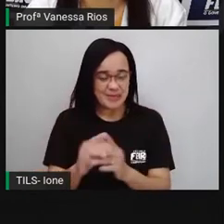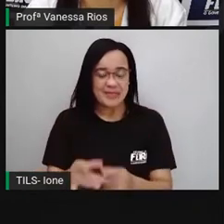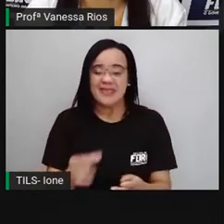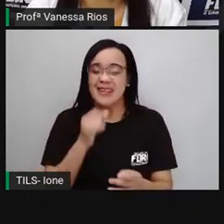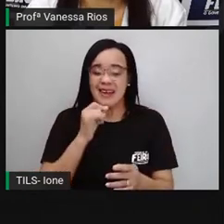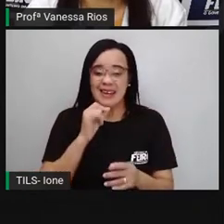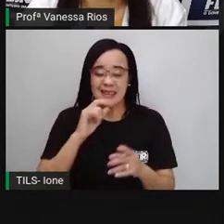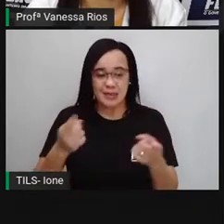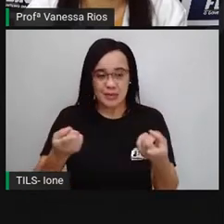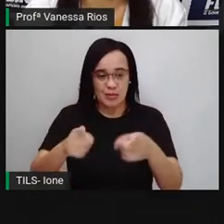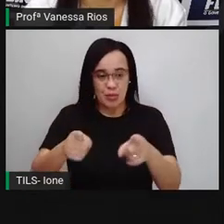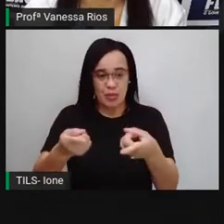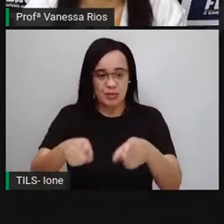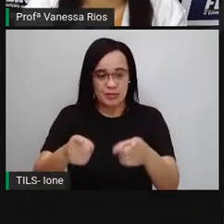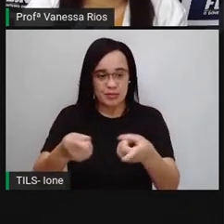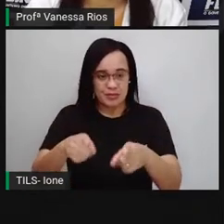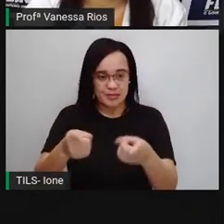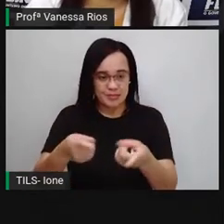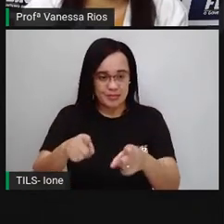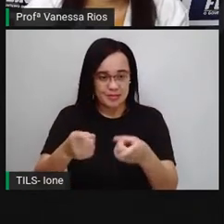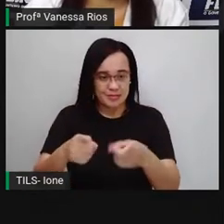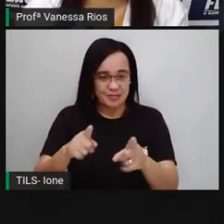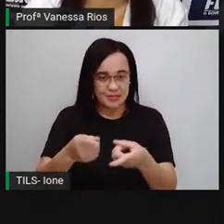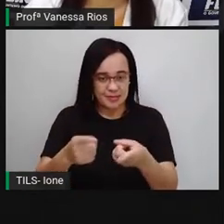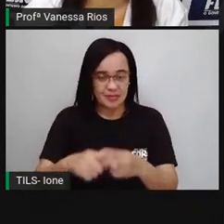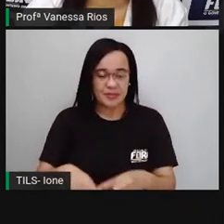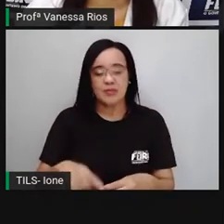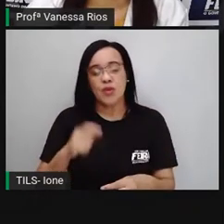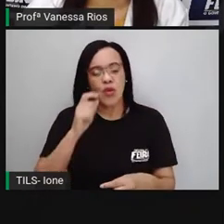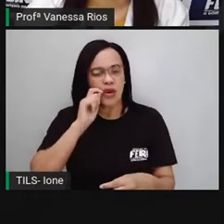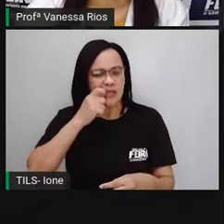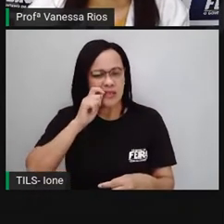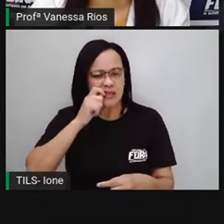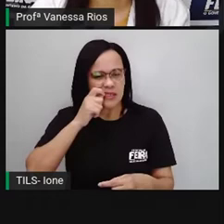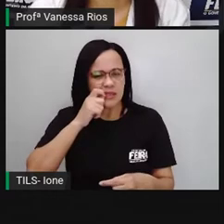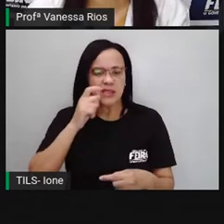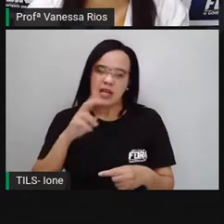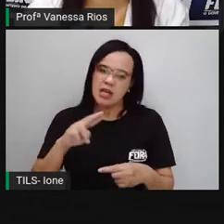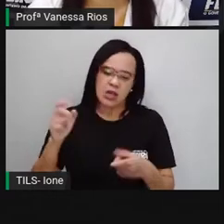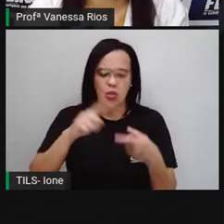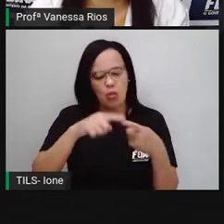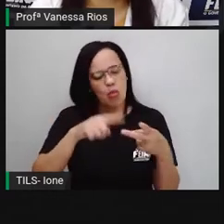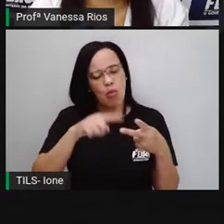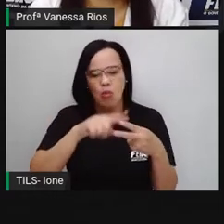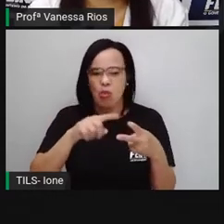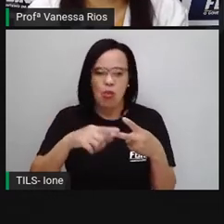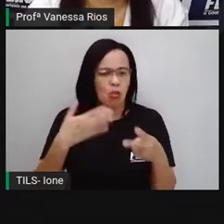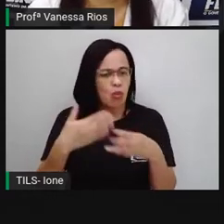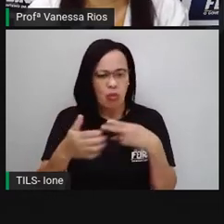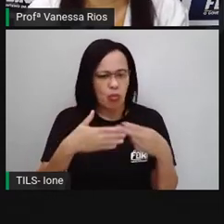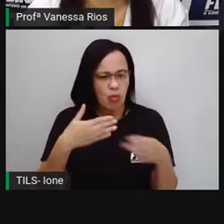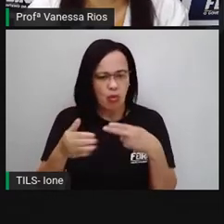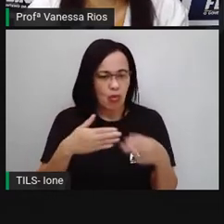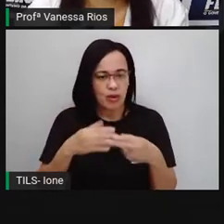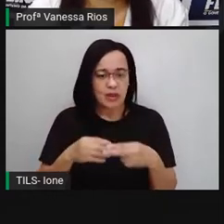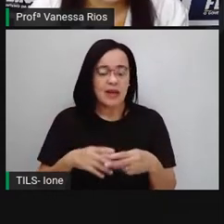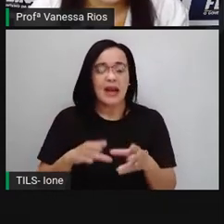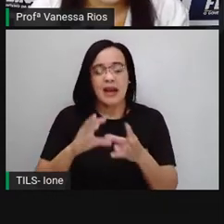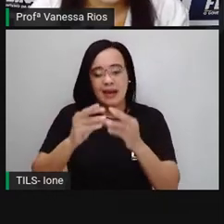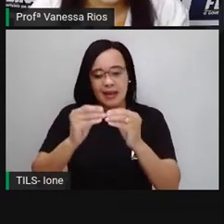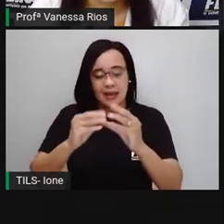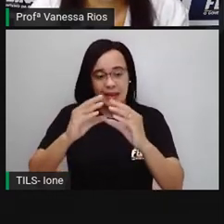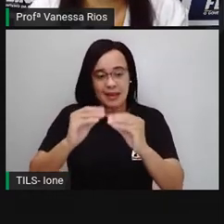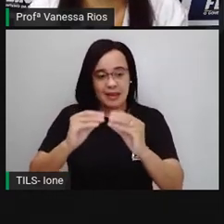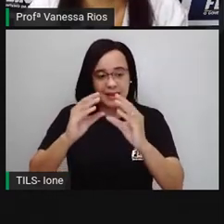dente, jujuba ou massa de modelar. E como é o procedimento? Unir palitos